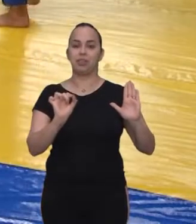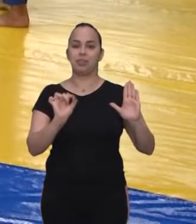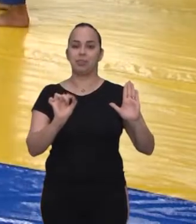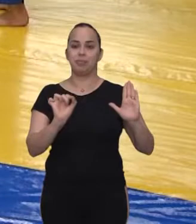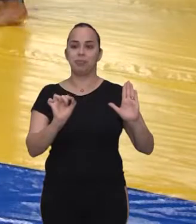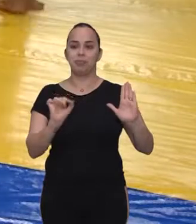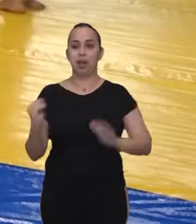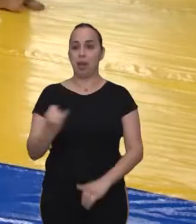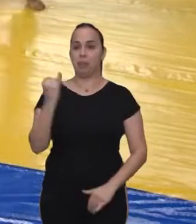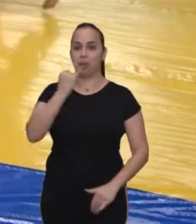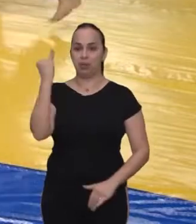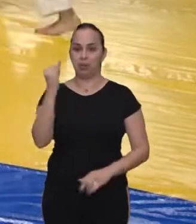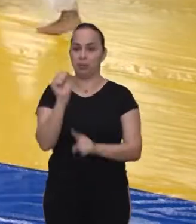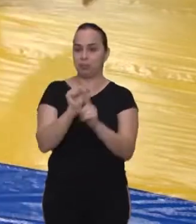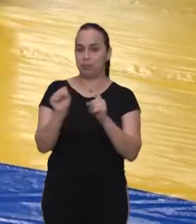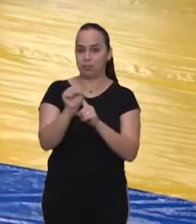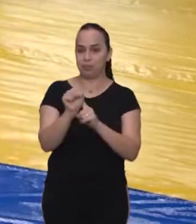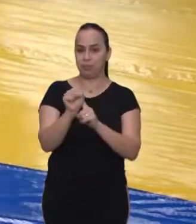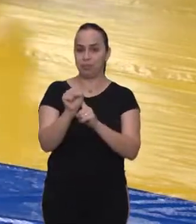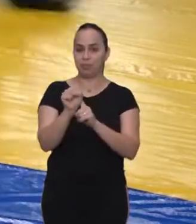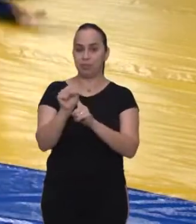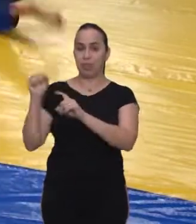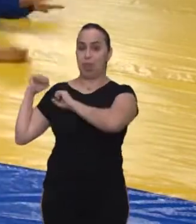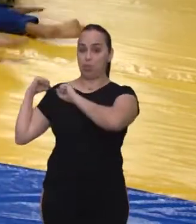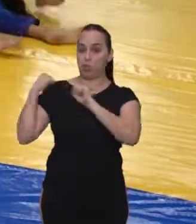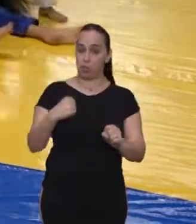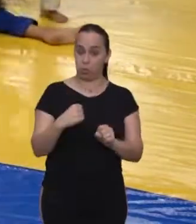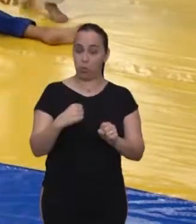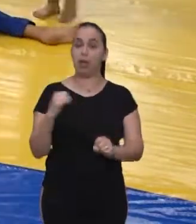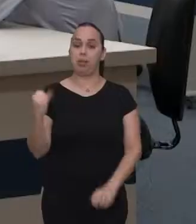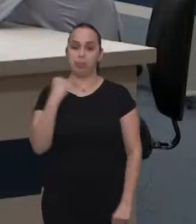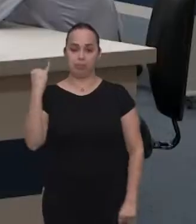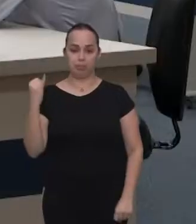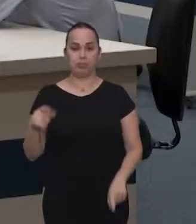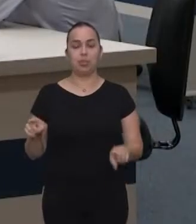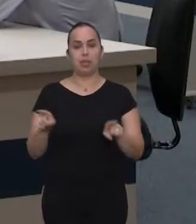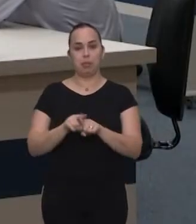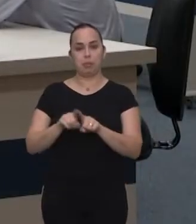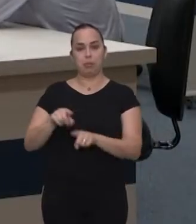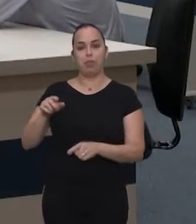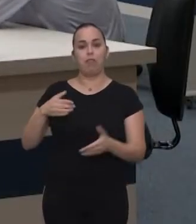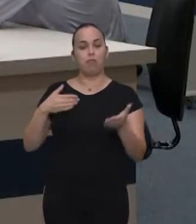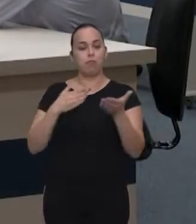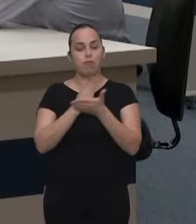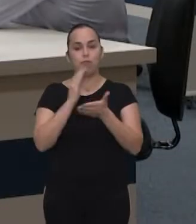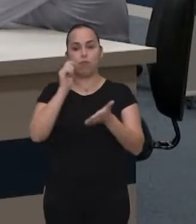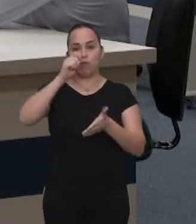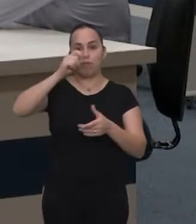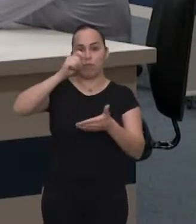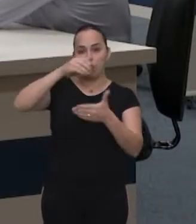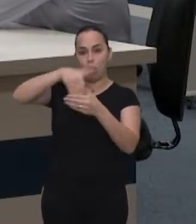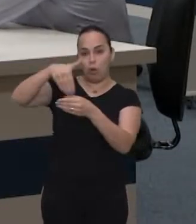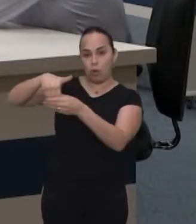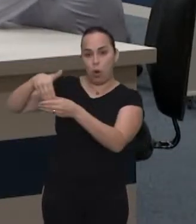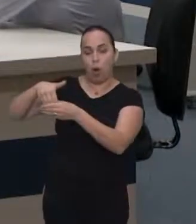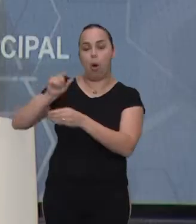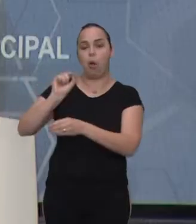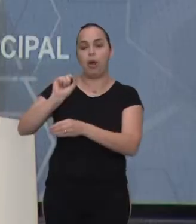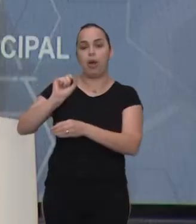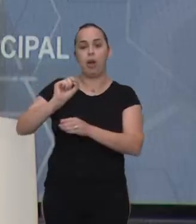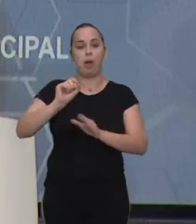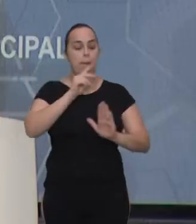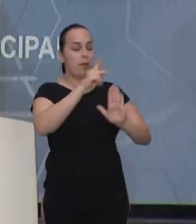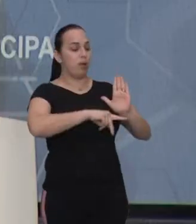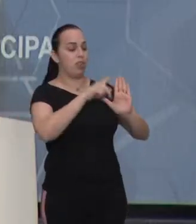declara de utilidade pública Municipal a Associação kamakura de Judô os E aí também votaram favoráveis ao